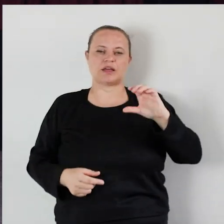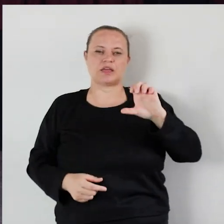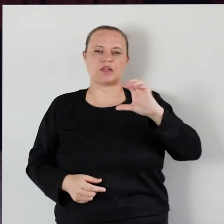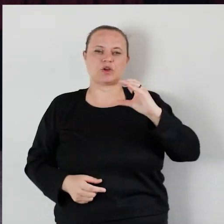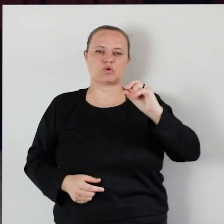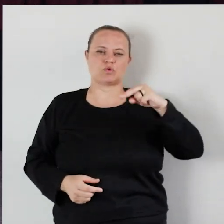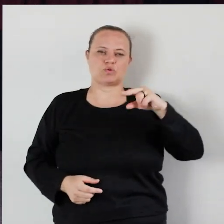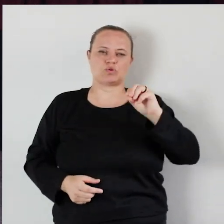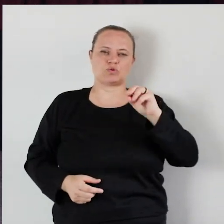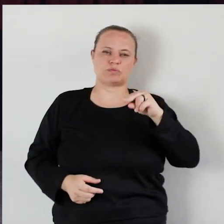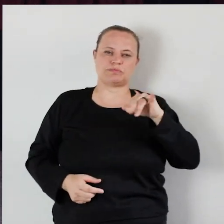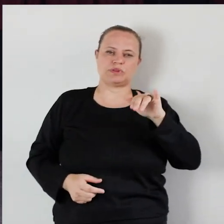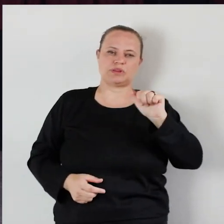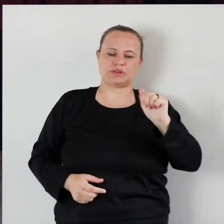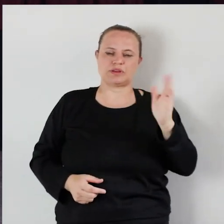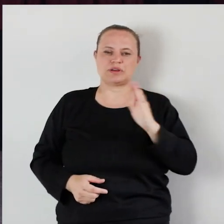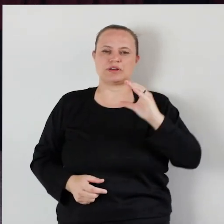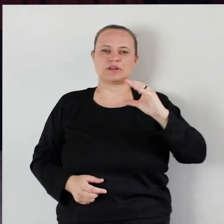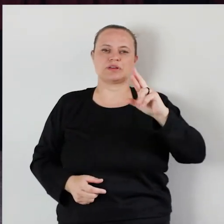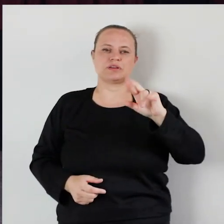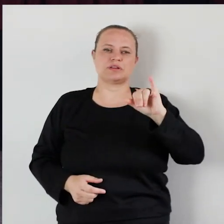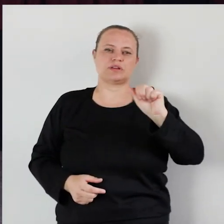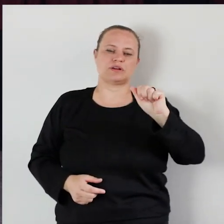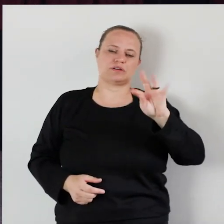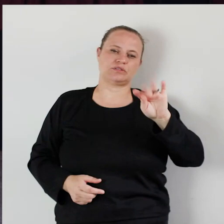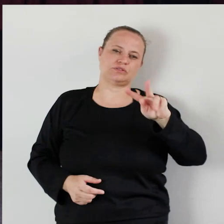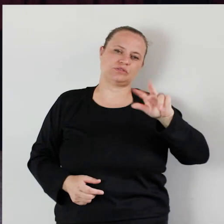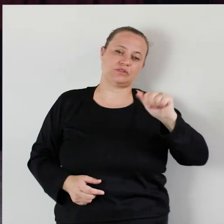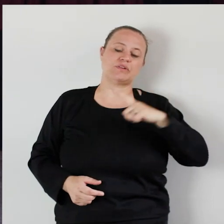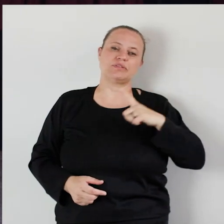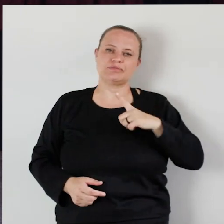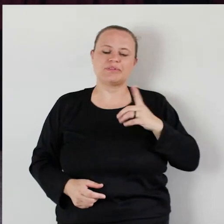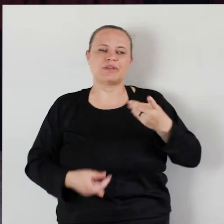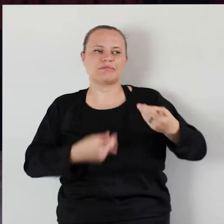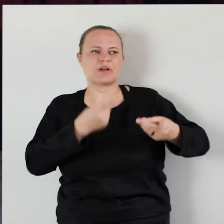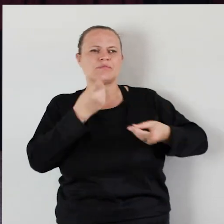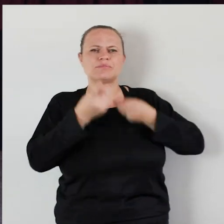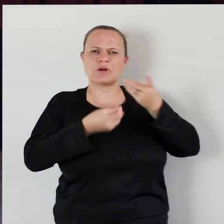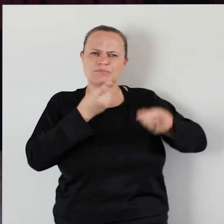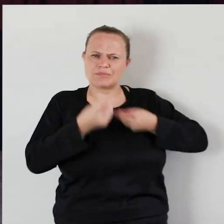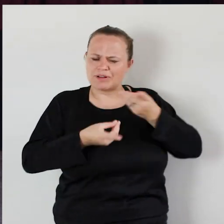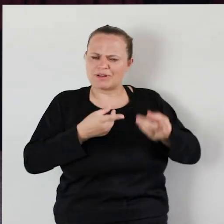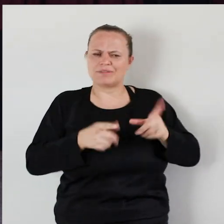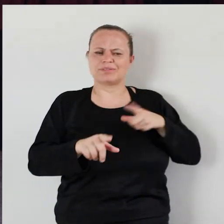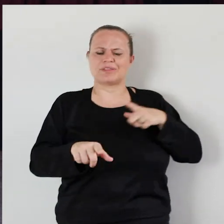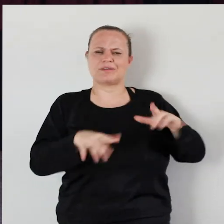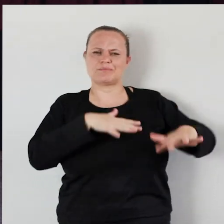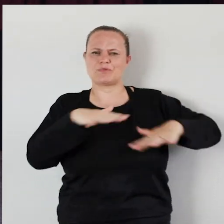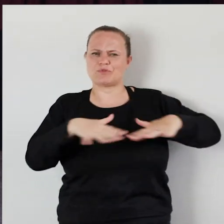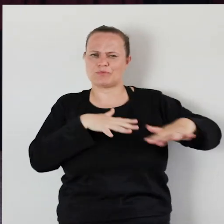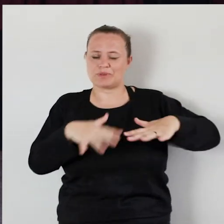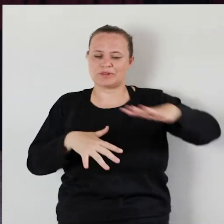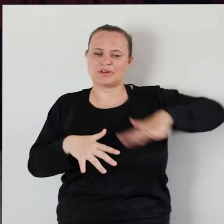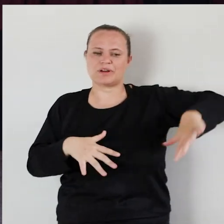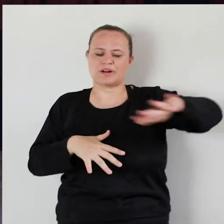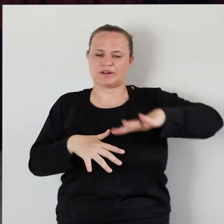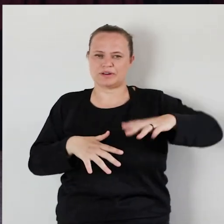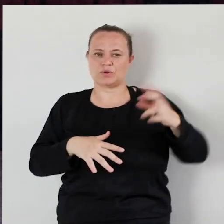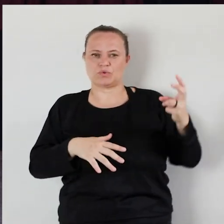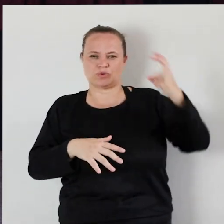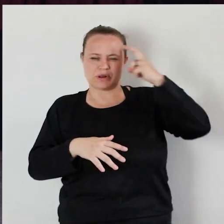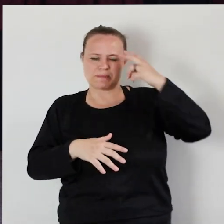sobre economia criativa, a gente também foi discutir economia criativa, que é todo um discurso